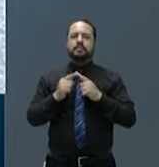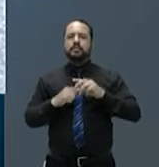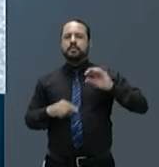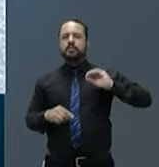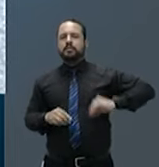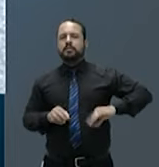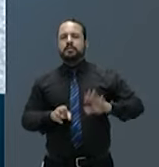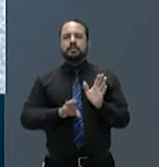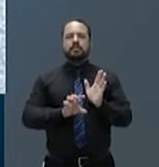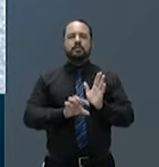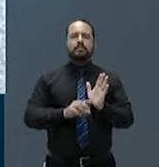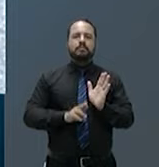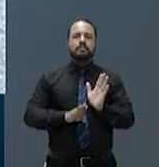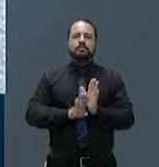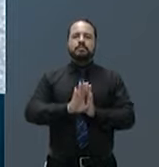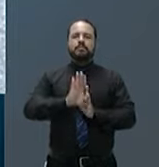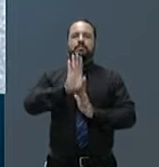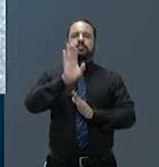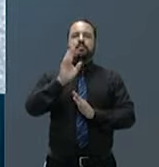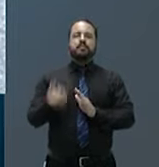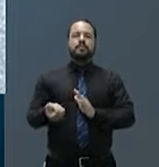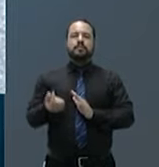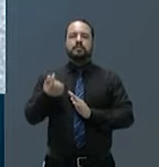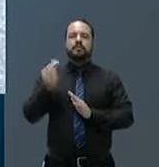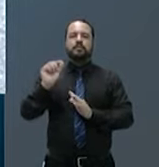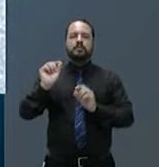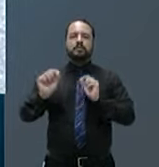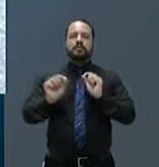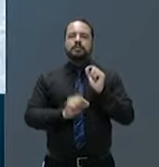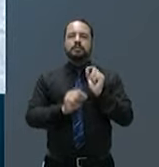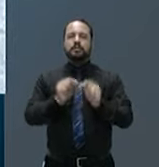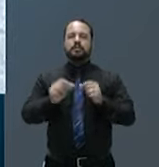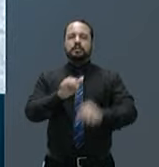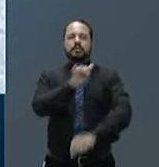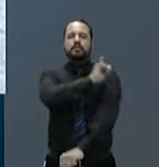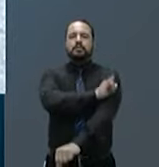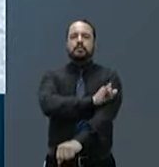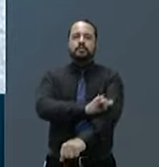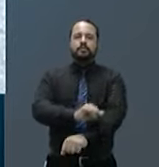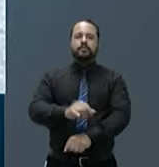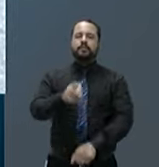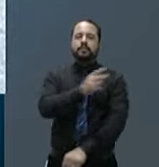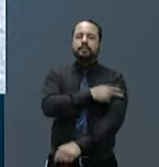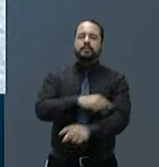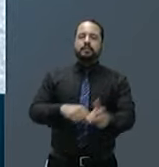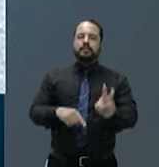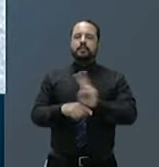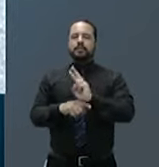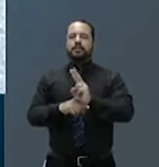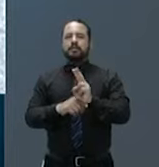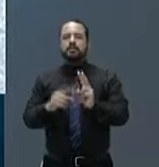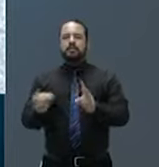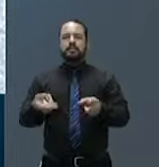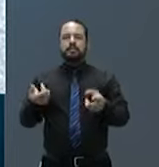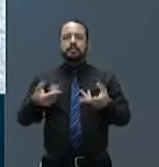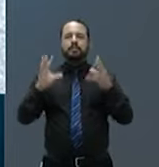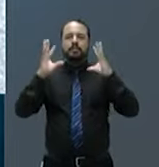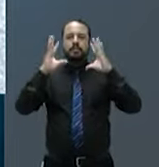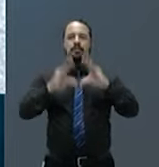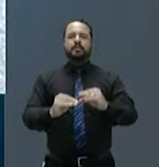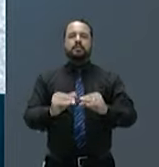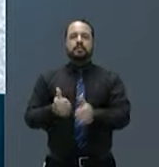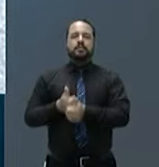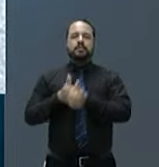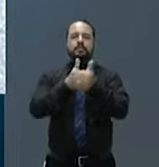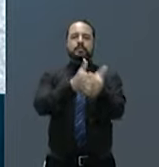recentes e da delicada situação fiscal do Estado do Rio de Janeiro. Em suma, eu acompanho o eminente